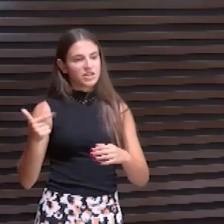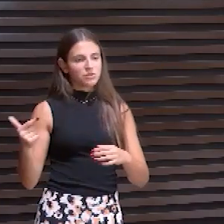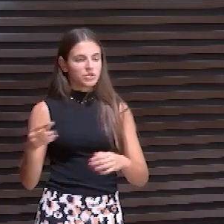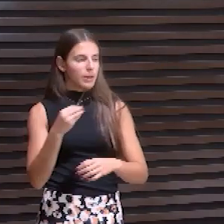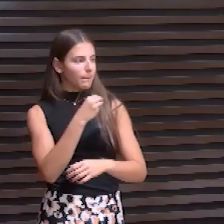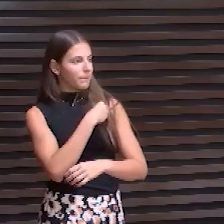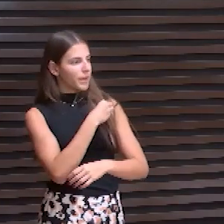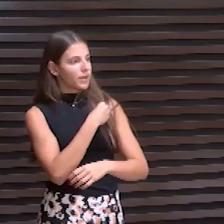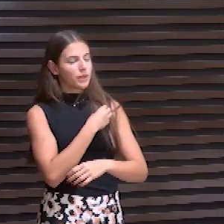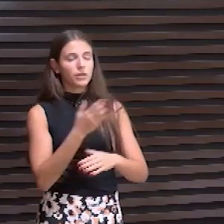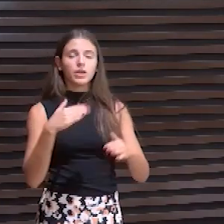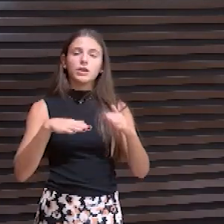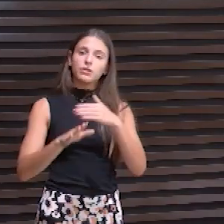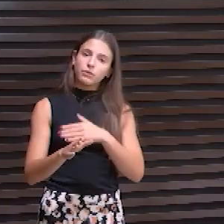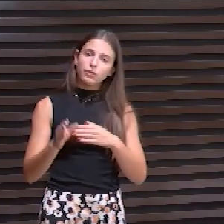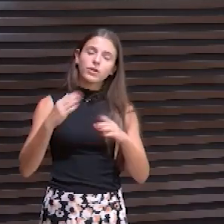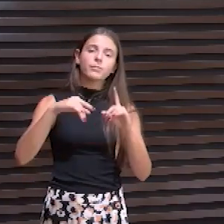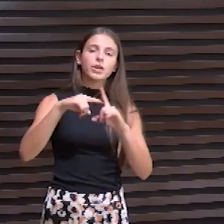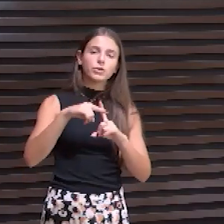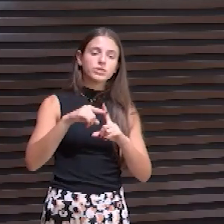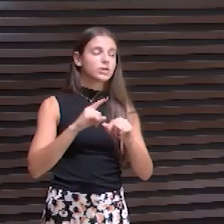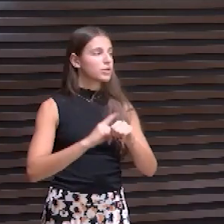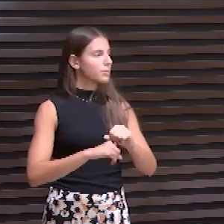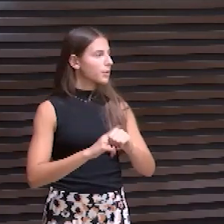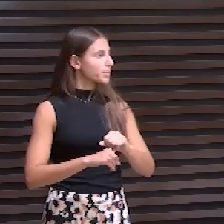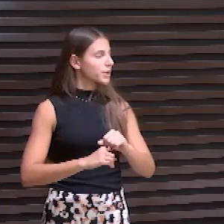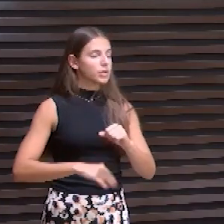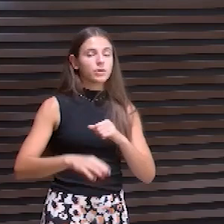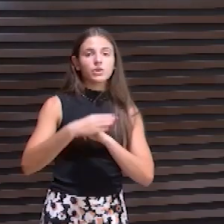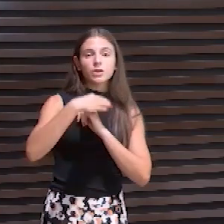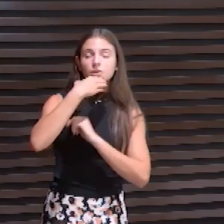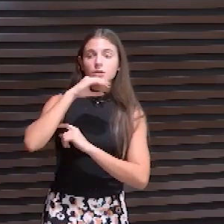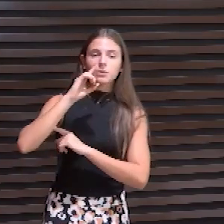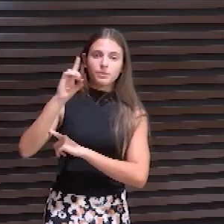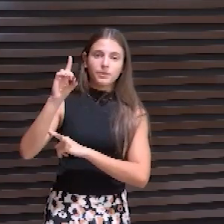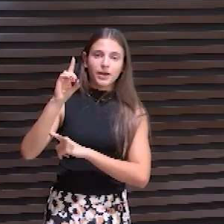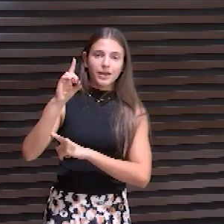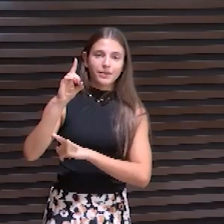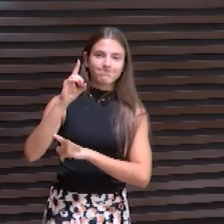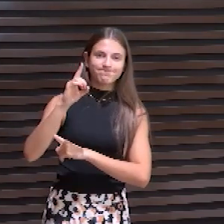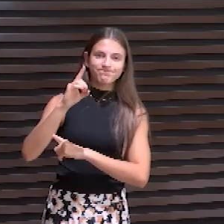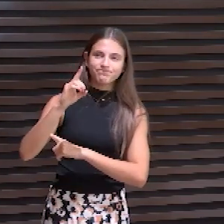aquela cruz. E quando o Pai derramava a ira